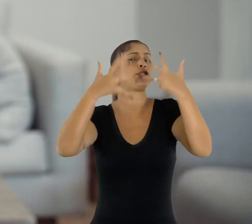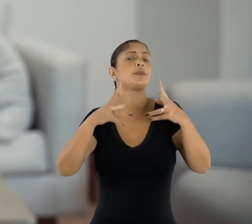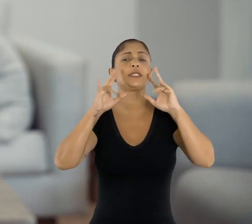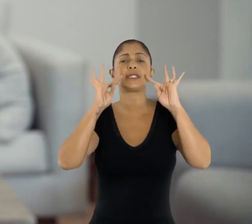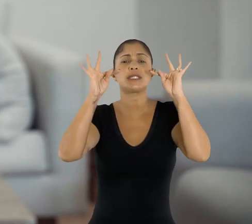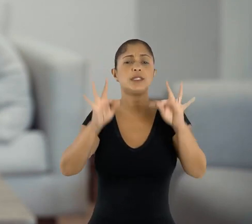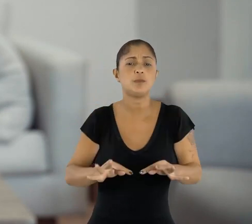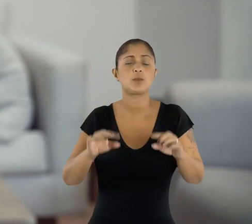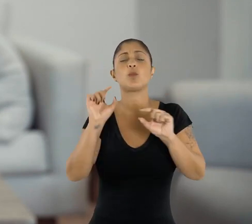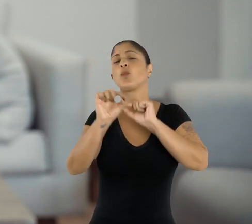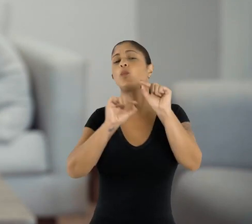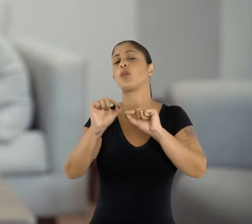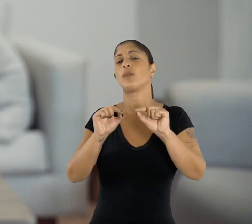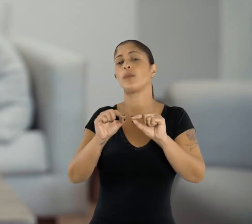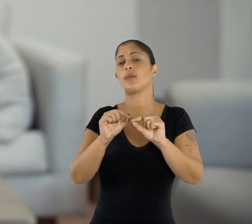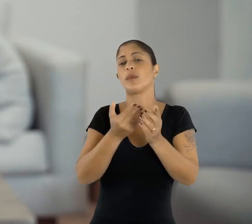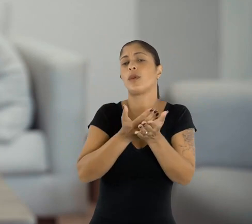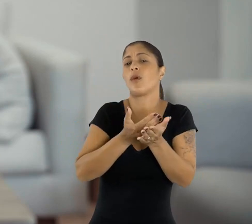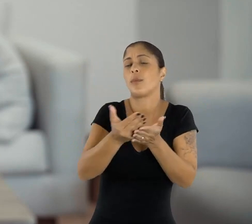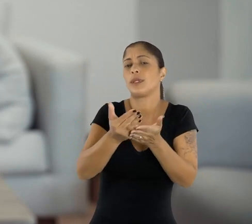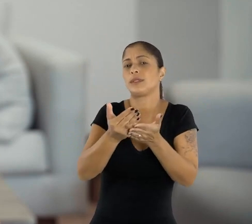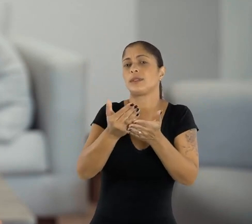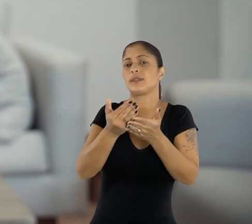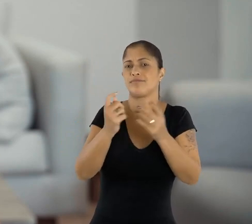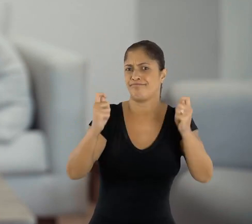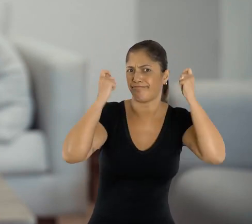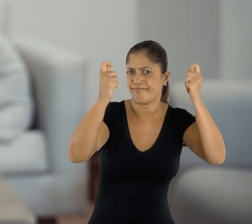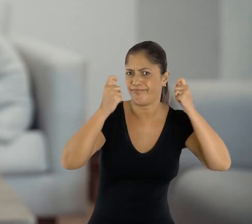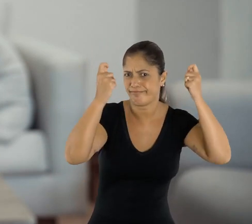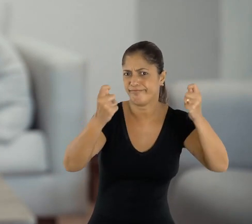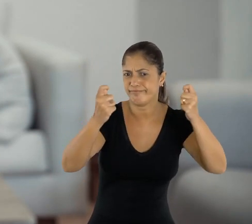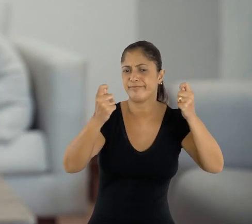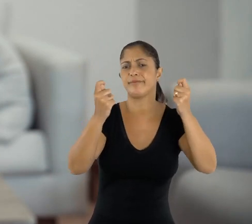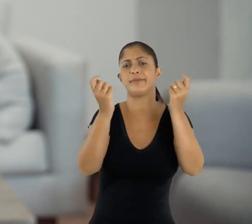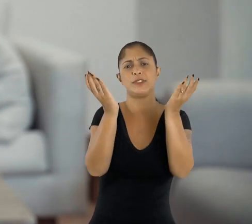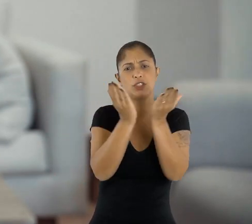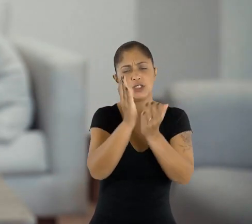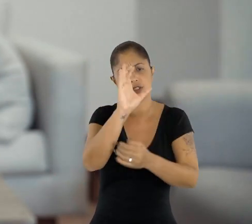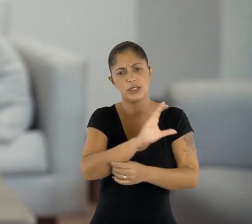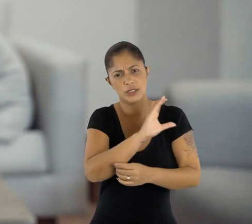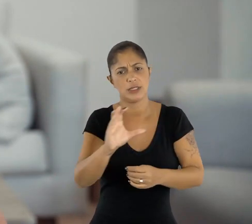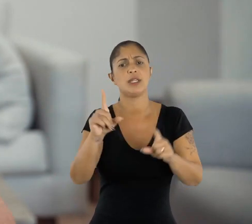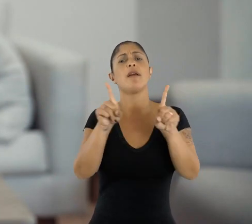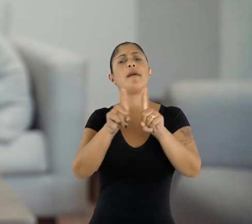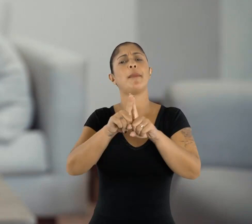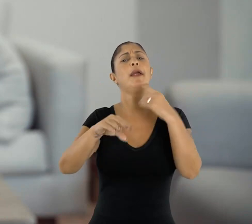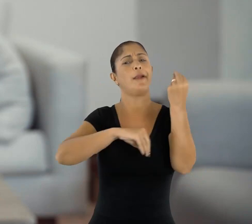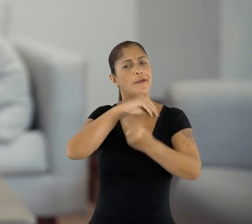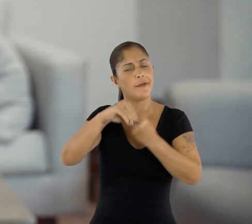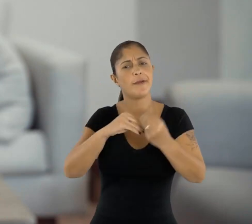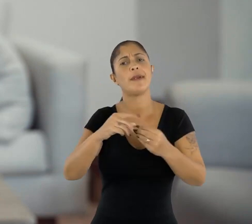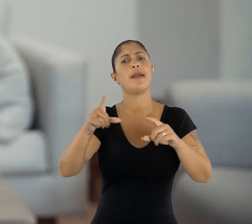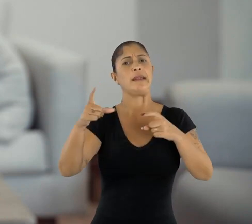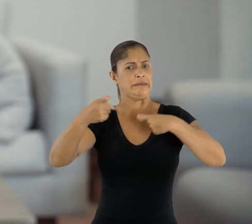meu testimonio de testemunho cómo había sido, que desde a minha militância desde cristã, mi militancia cristiana me hubiera involucrado en me